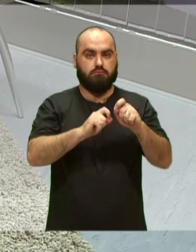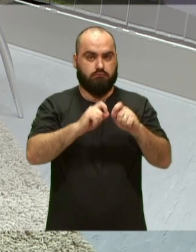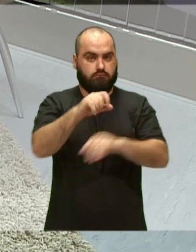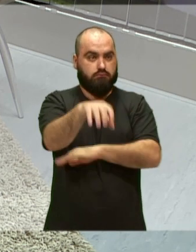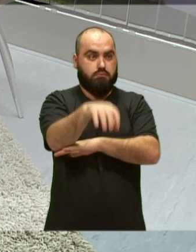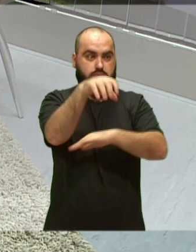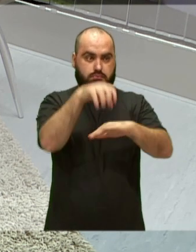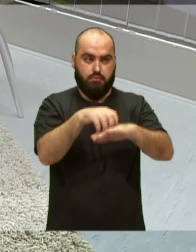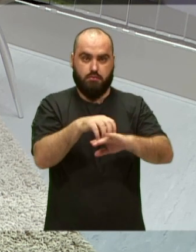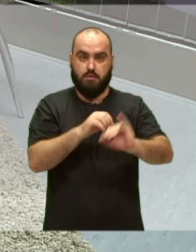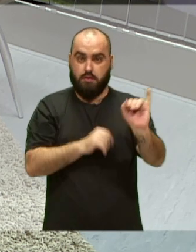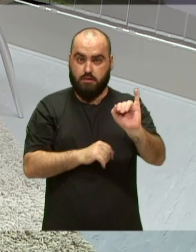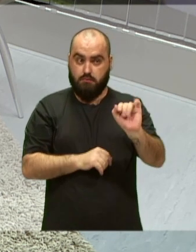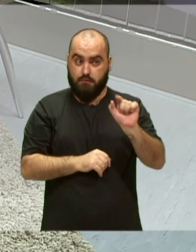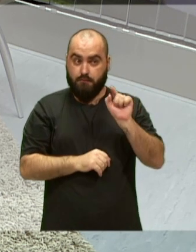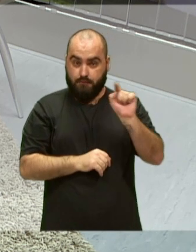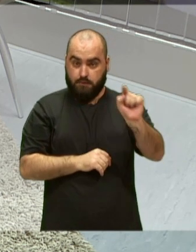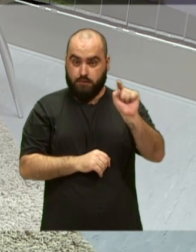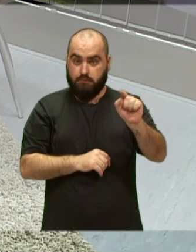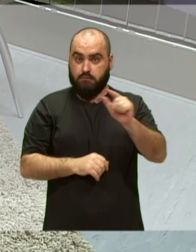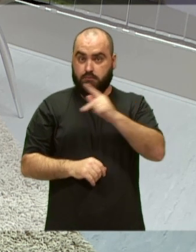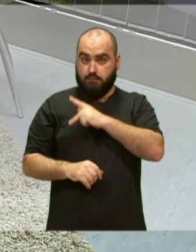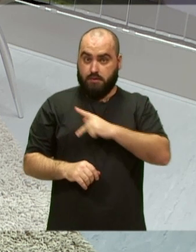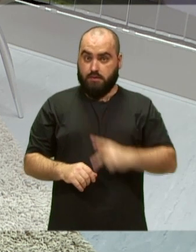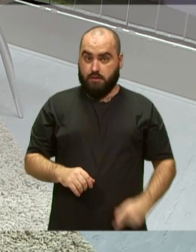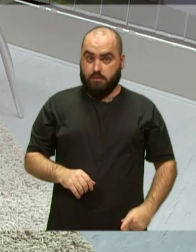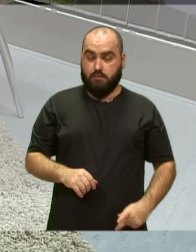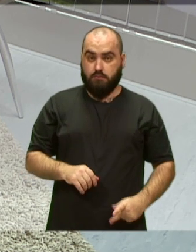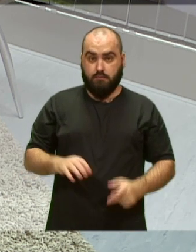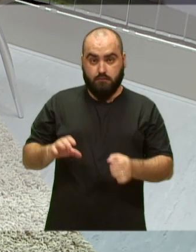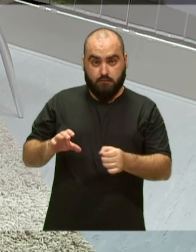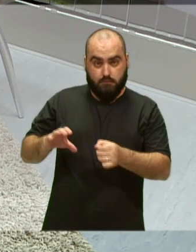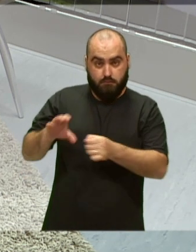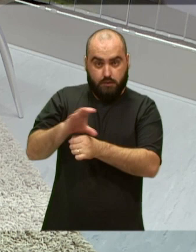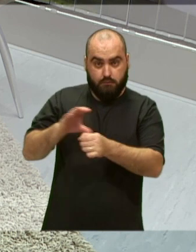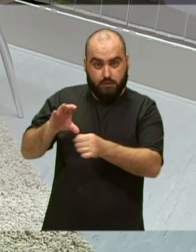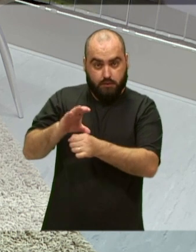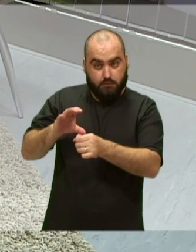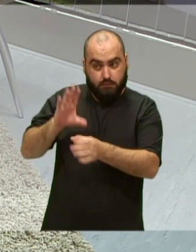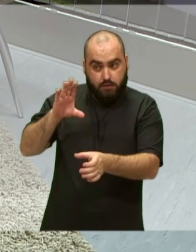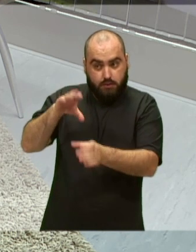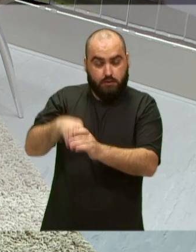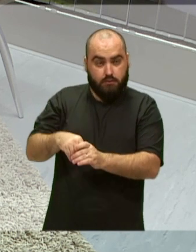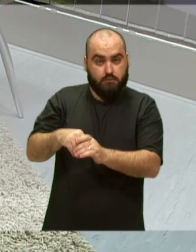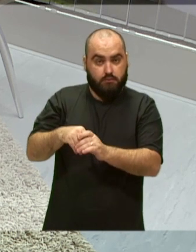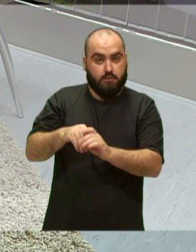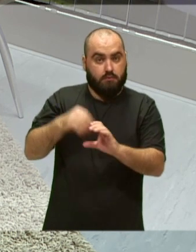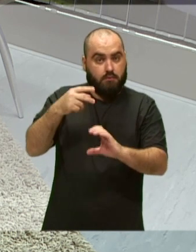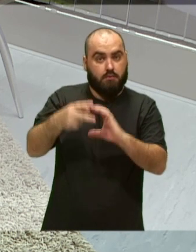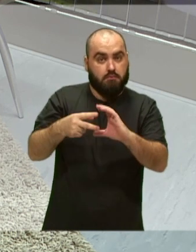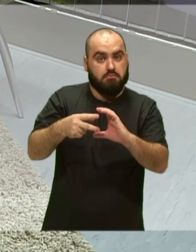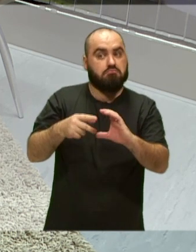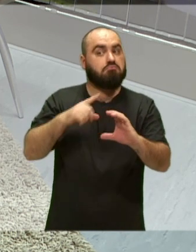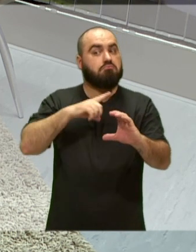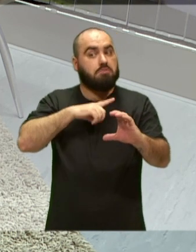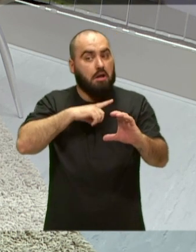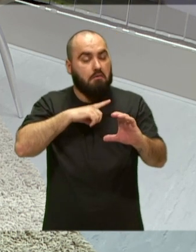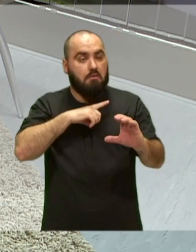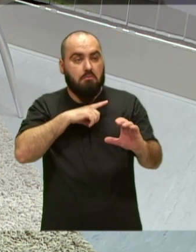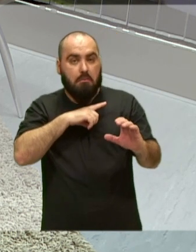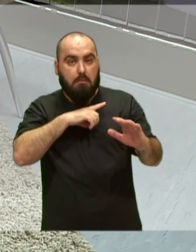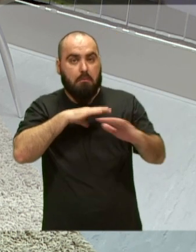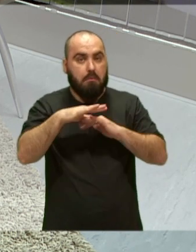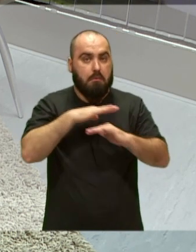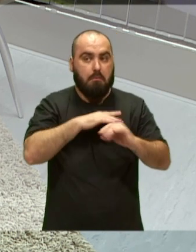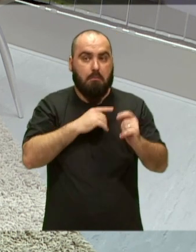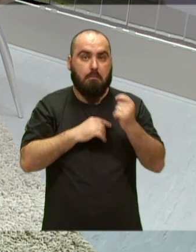comissão mista da casa depois com o a baixa movimentação o senhor fez diversos trabalhos de deliberação